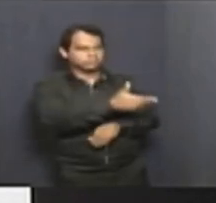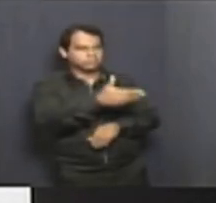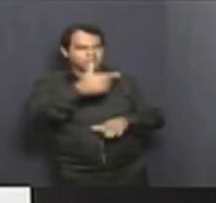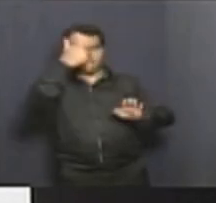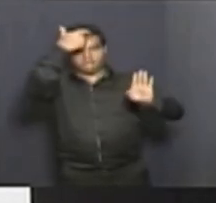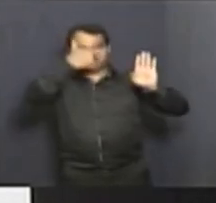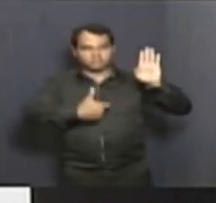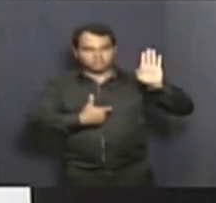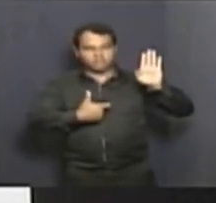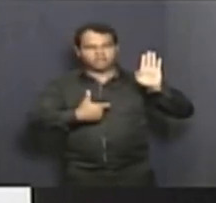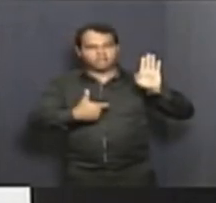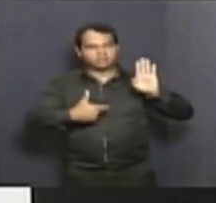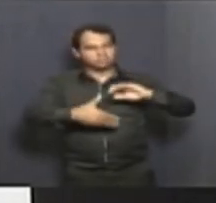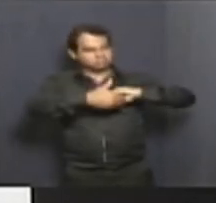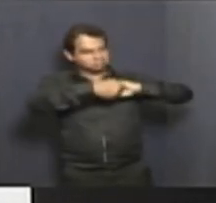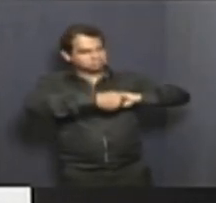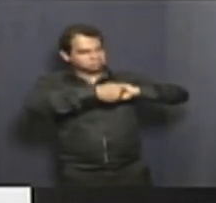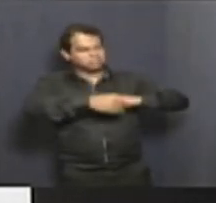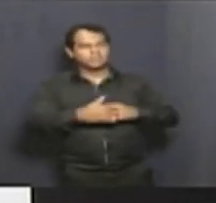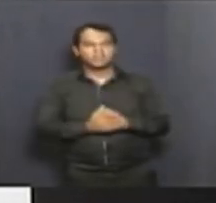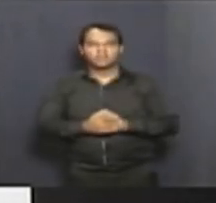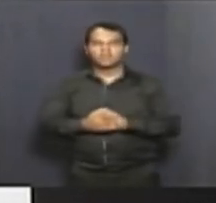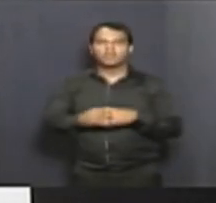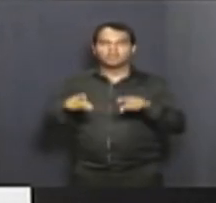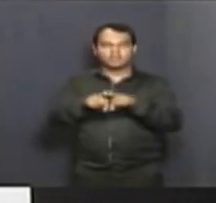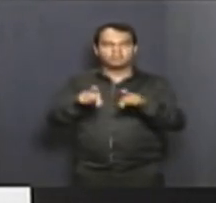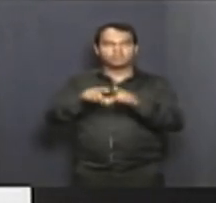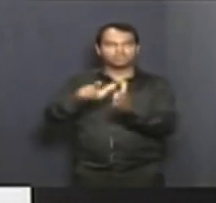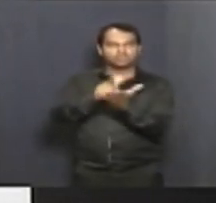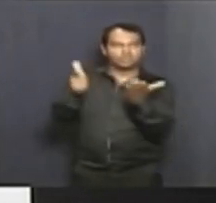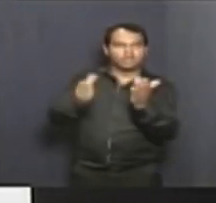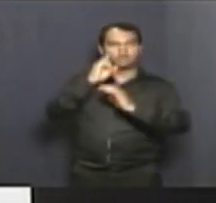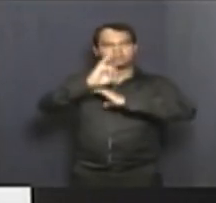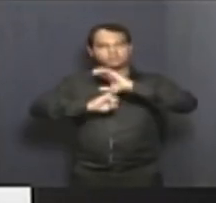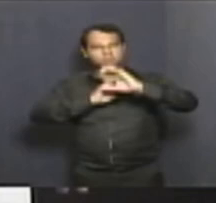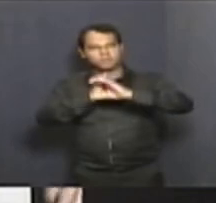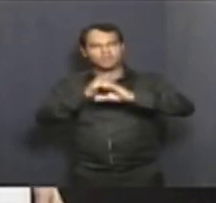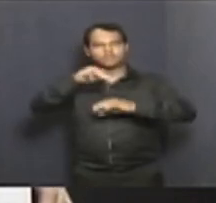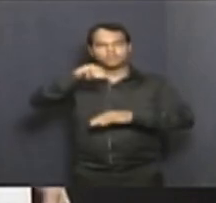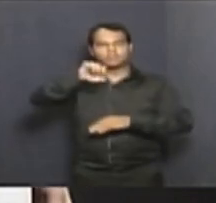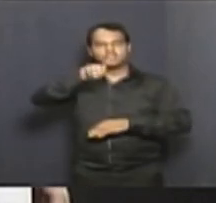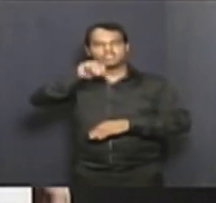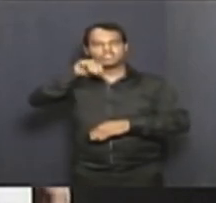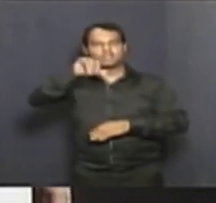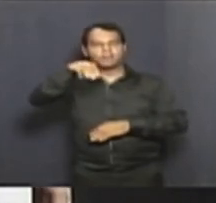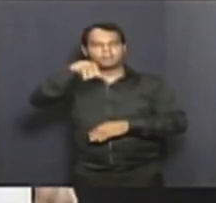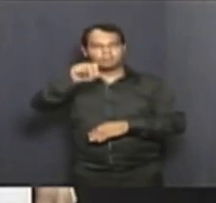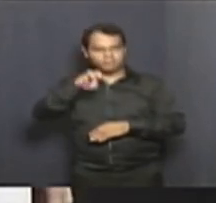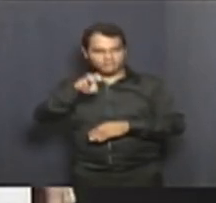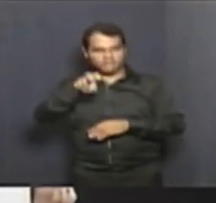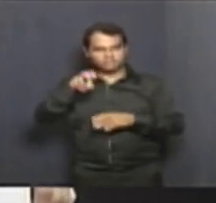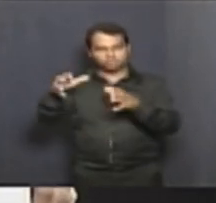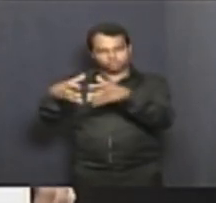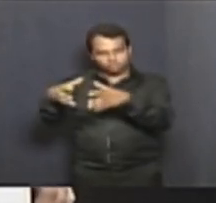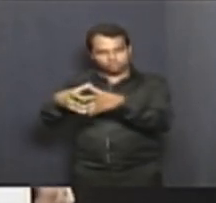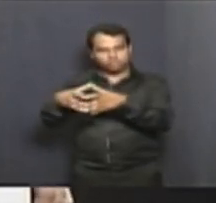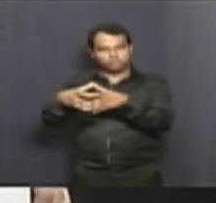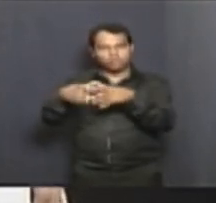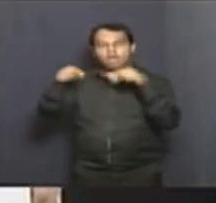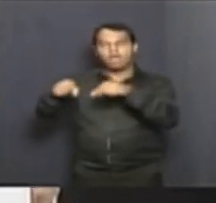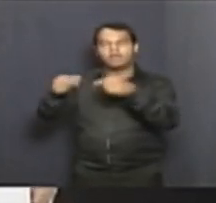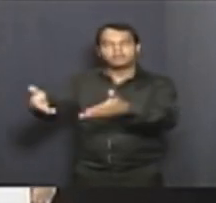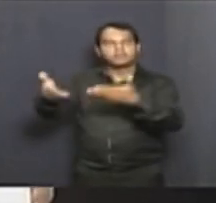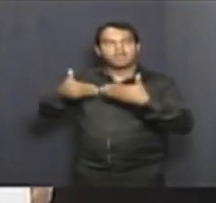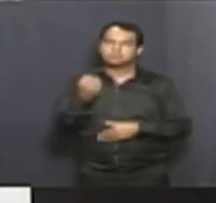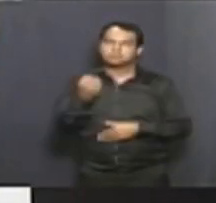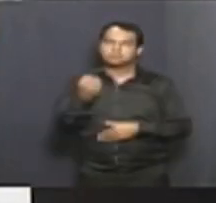também o midiamax com toda sua equipe que nos proporciona essa belíssima oportunidade